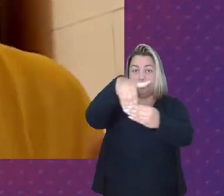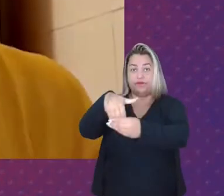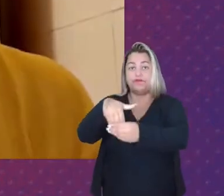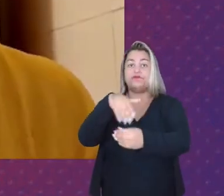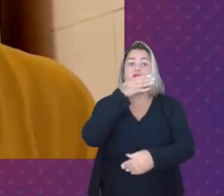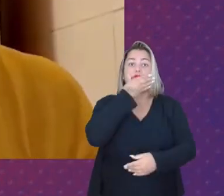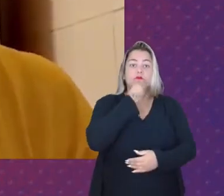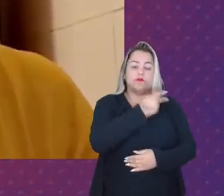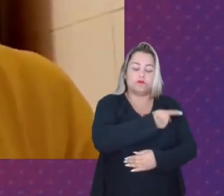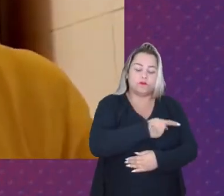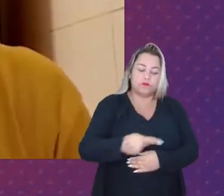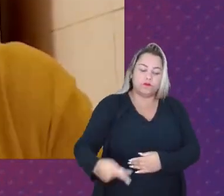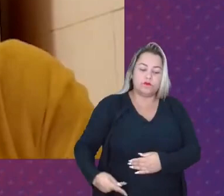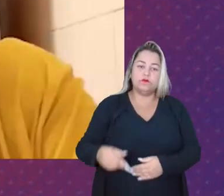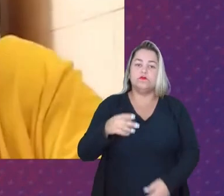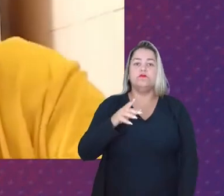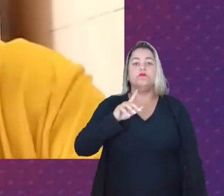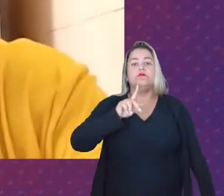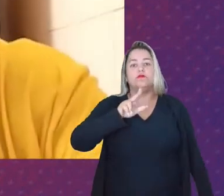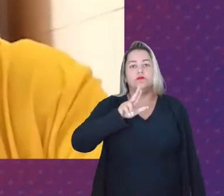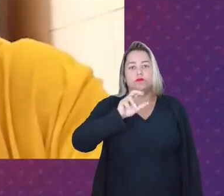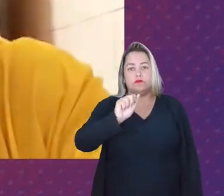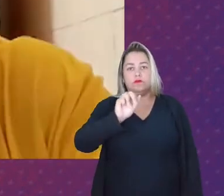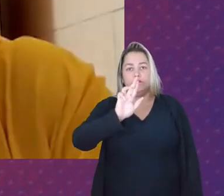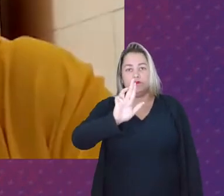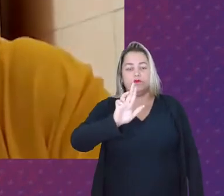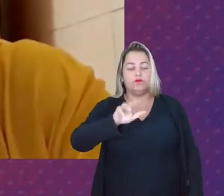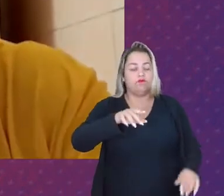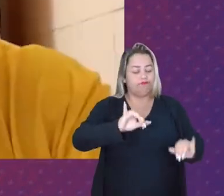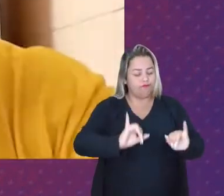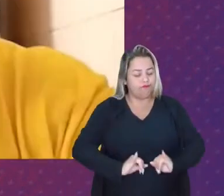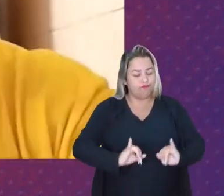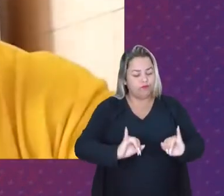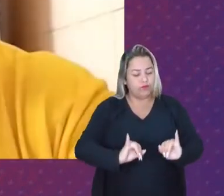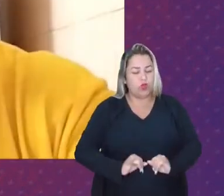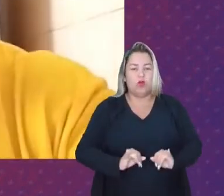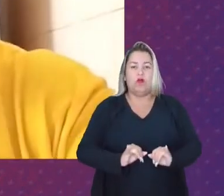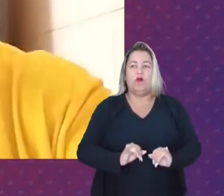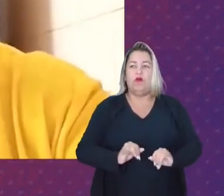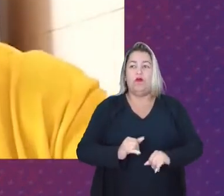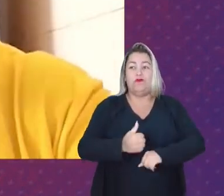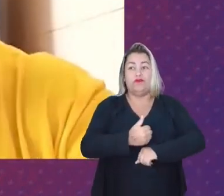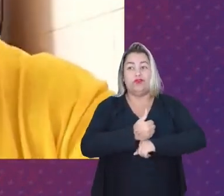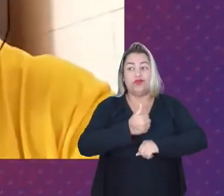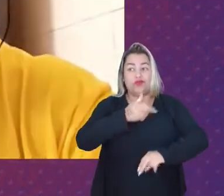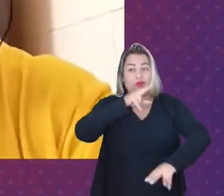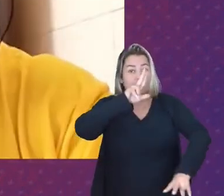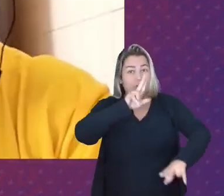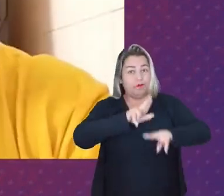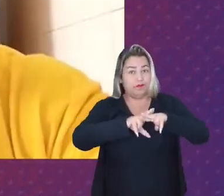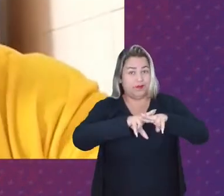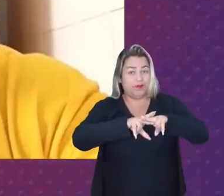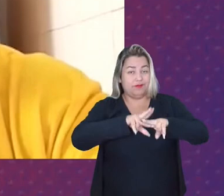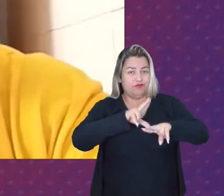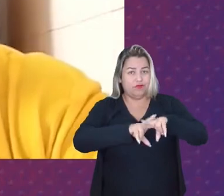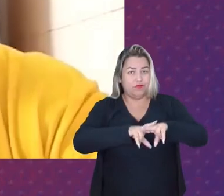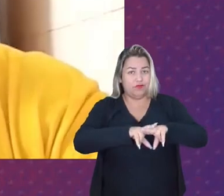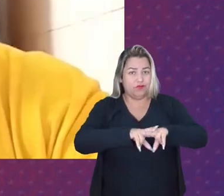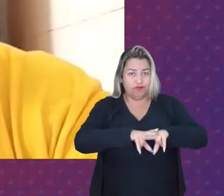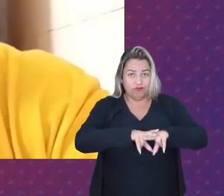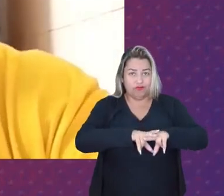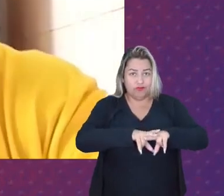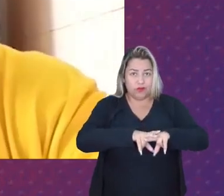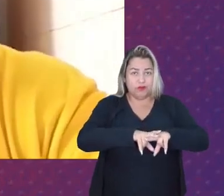Lula sofre aquele golpe, né? O presidente Lula sofre aquele golpe de ser preso injustamente, e